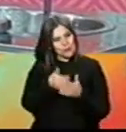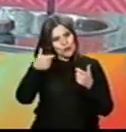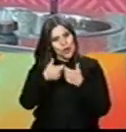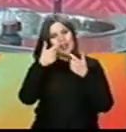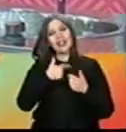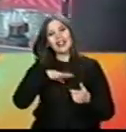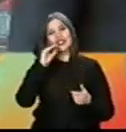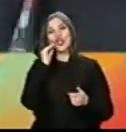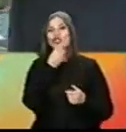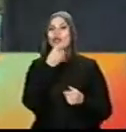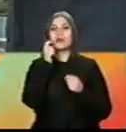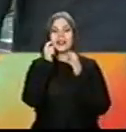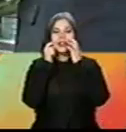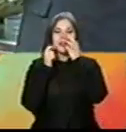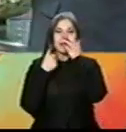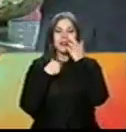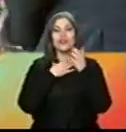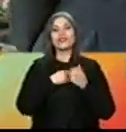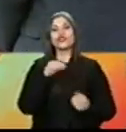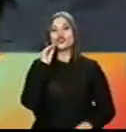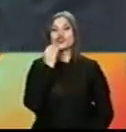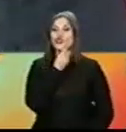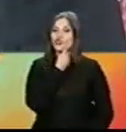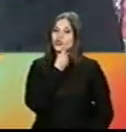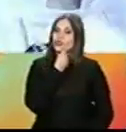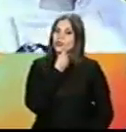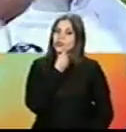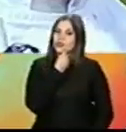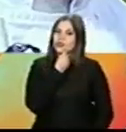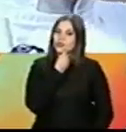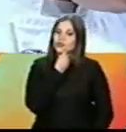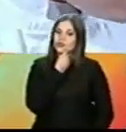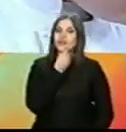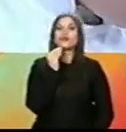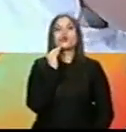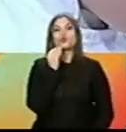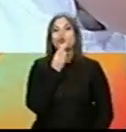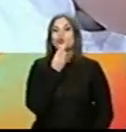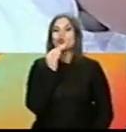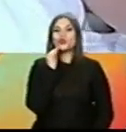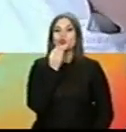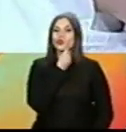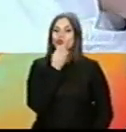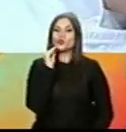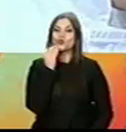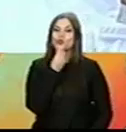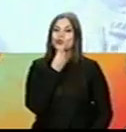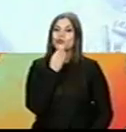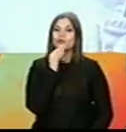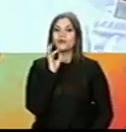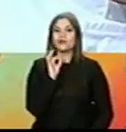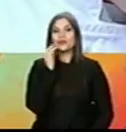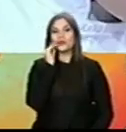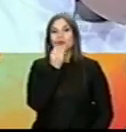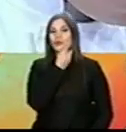não é? Renoir. Para cá, para cá. Quero mandar beijinhos à minha... Para o francês. Agora, para aqui. Estavas bem. Para aqui. Queria mandar um